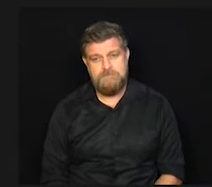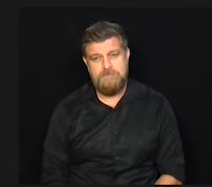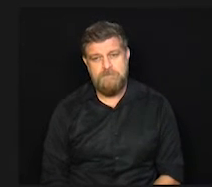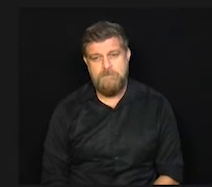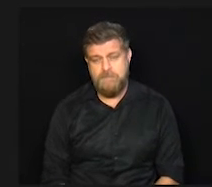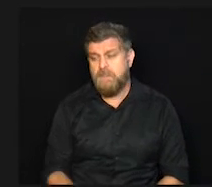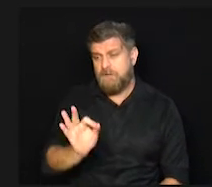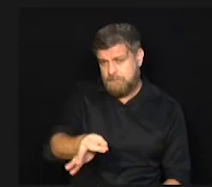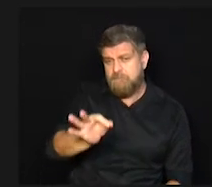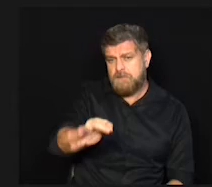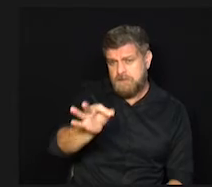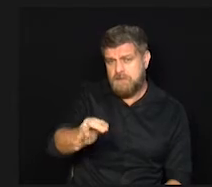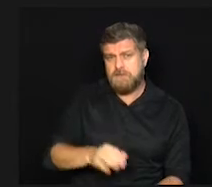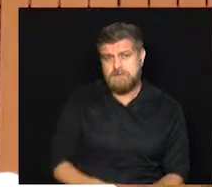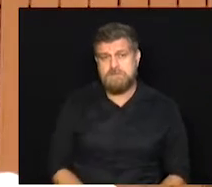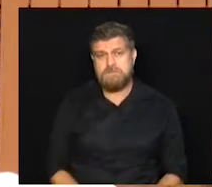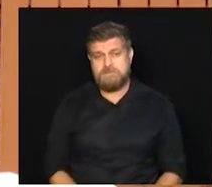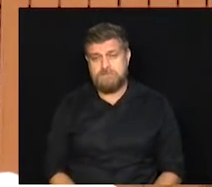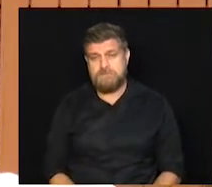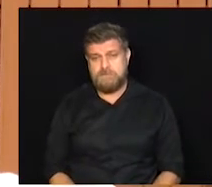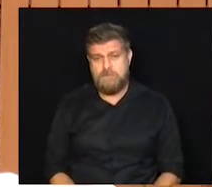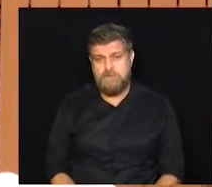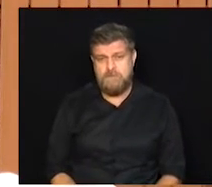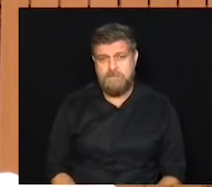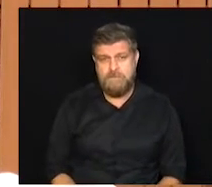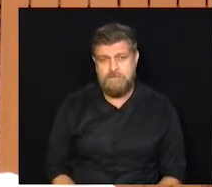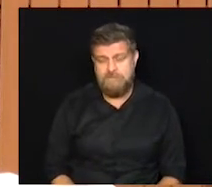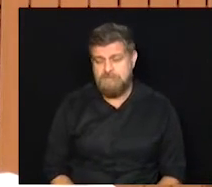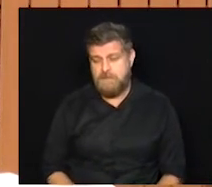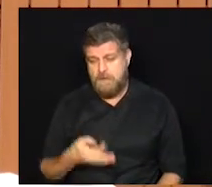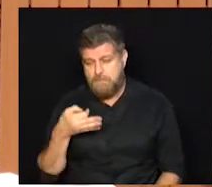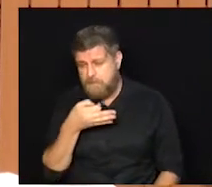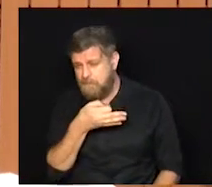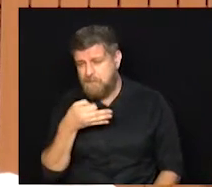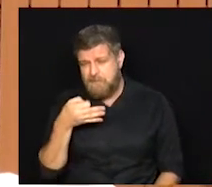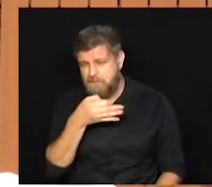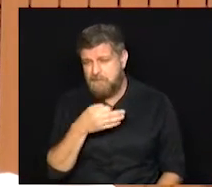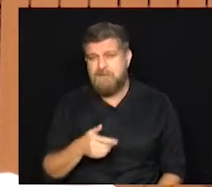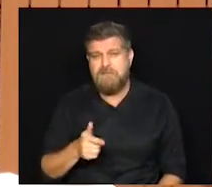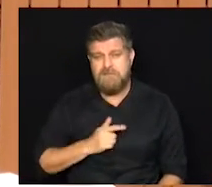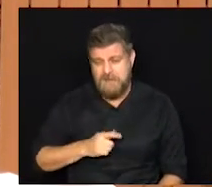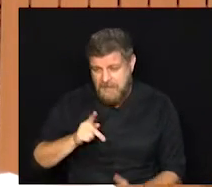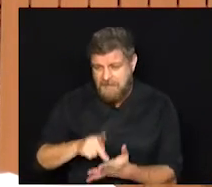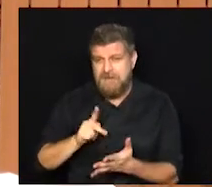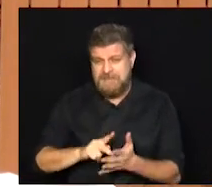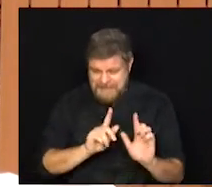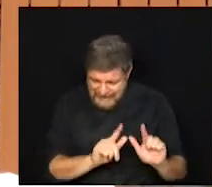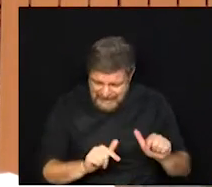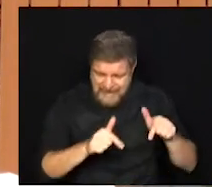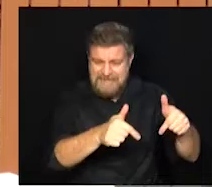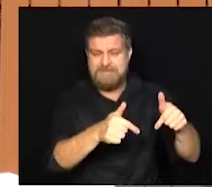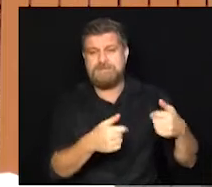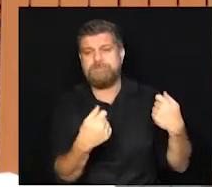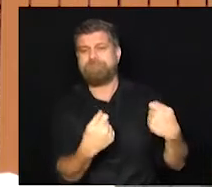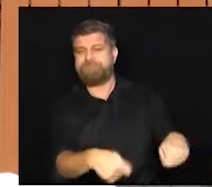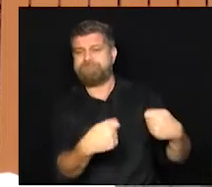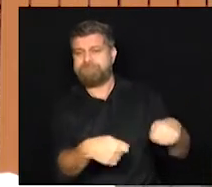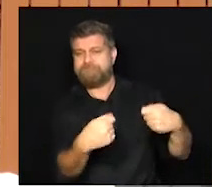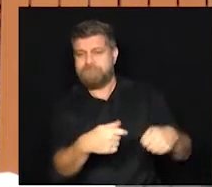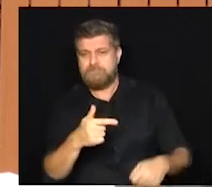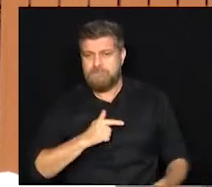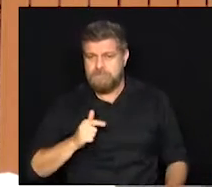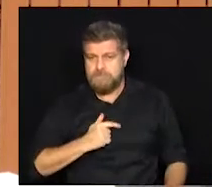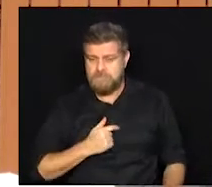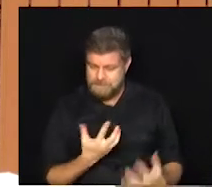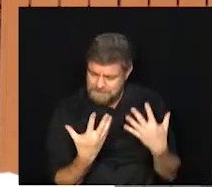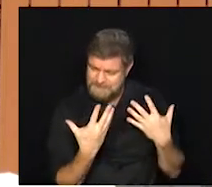Realmente, Manuel, você falou com as suas palavras, realmente pessoas realmente com ação, que realmente abraçam a